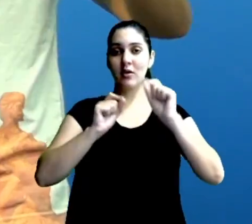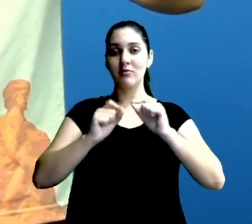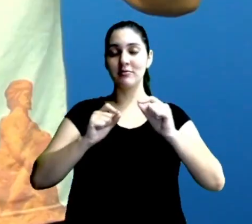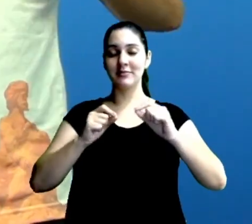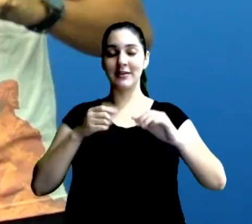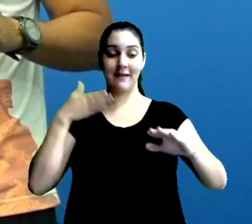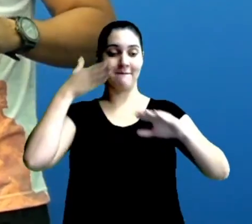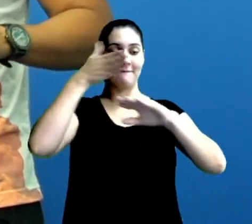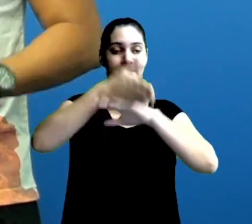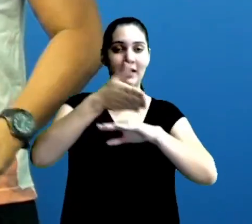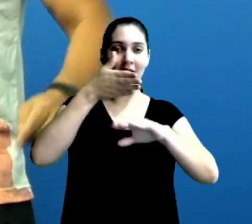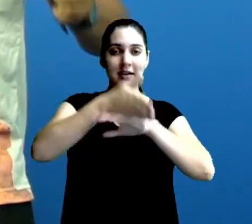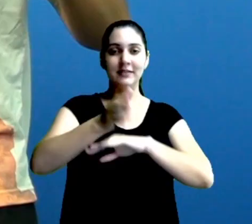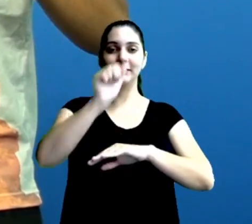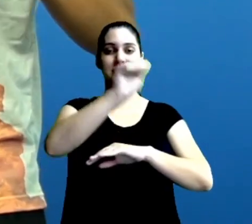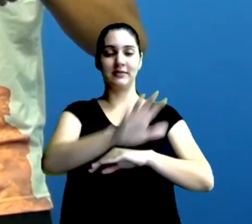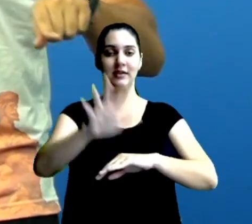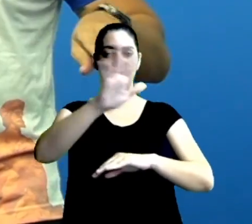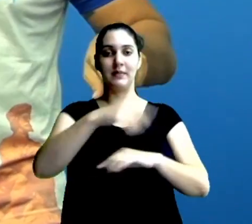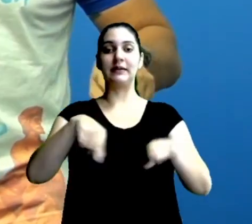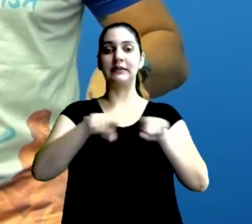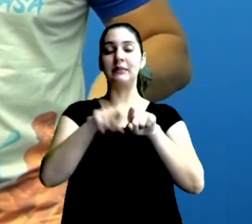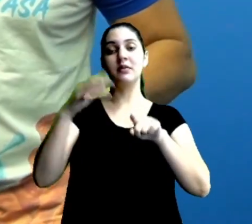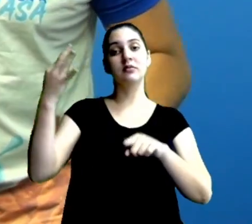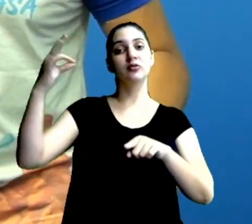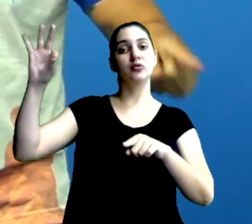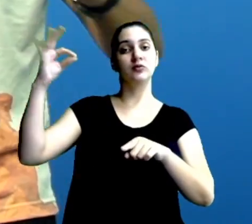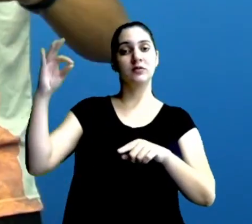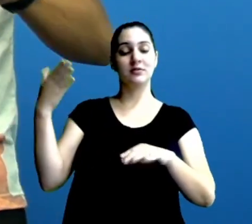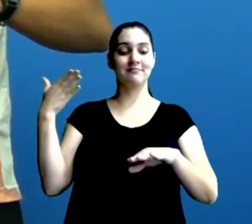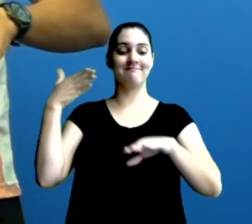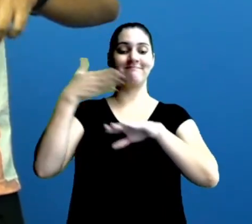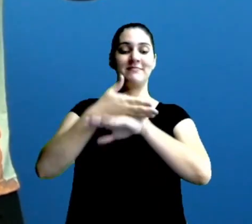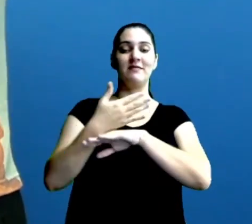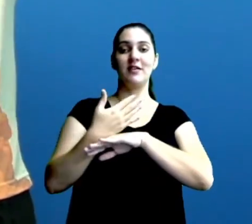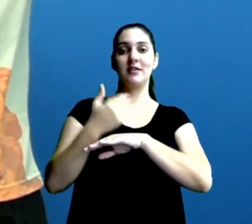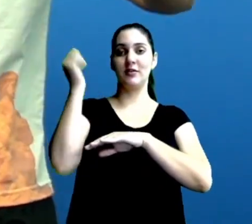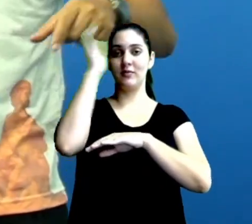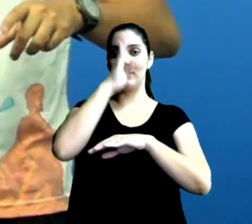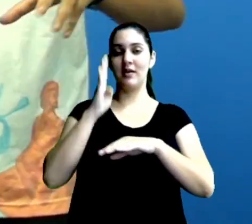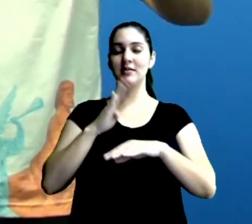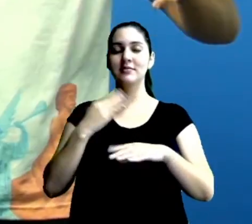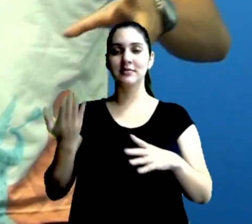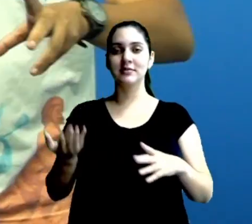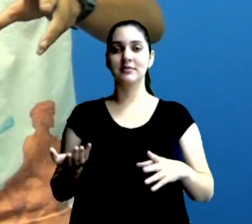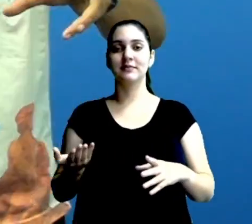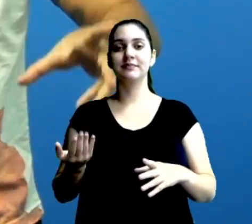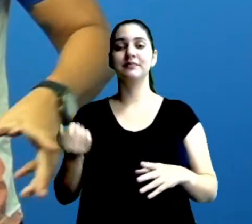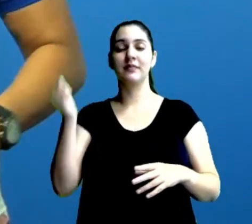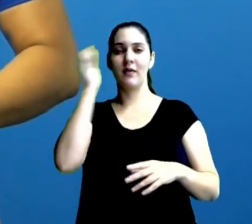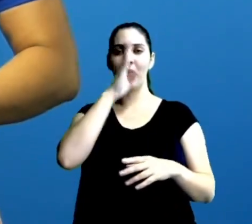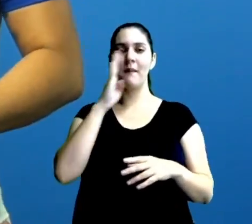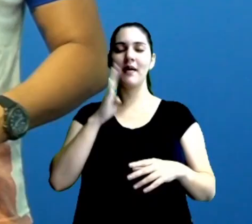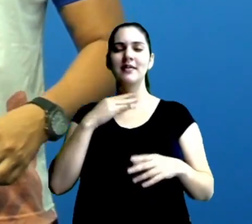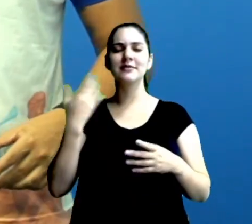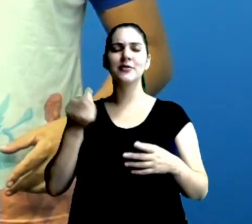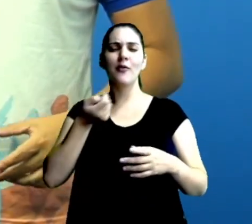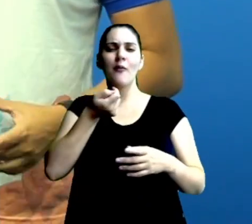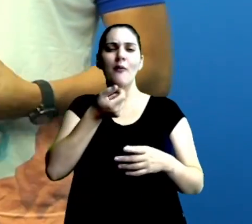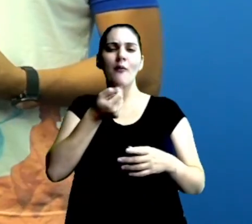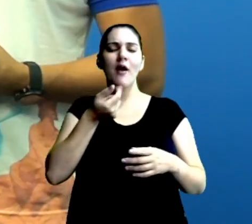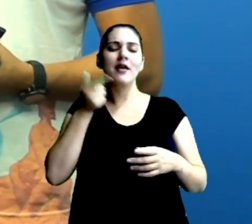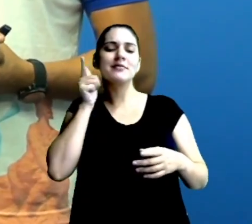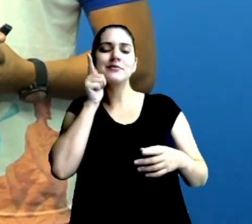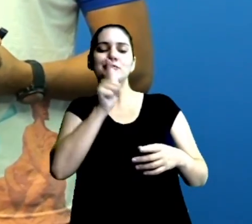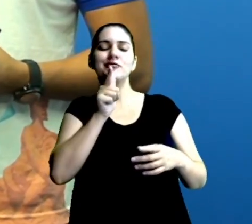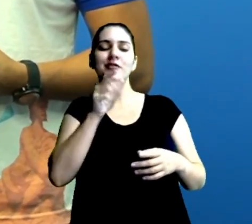né? Os ingleses invadiram o norte da América, os franceses invadiram o Brasil tentou-se uma conquista francesa ali